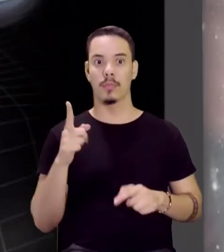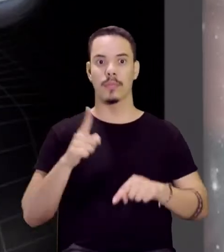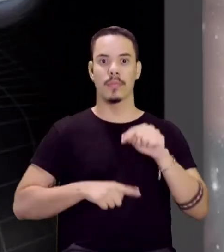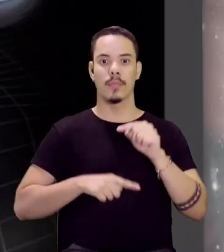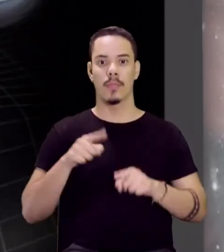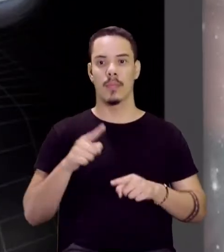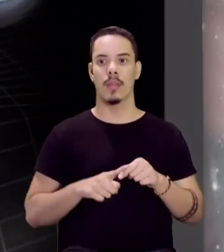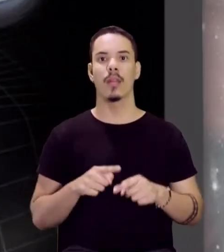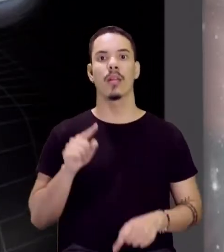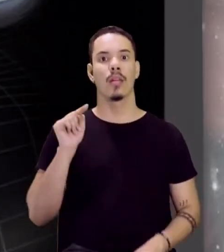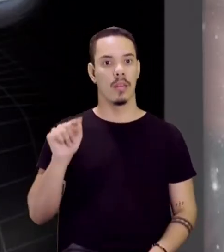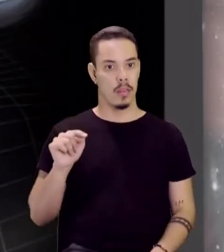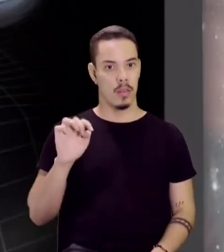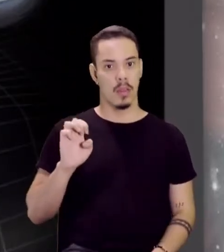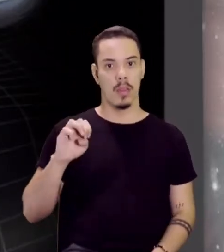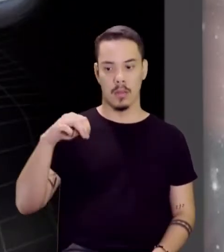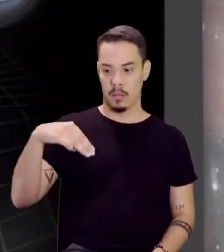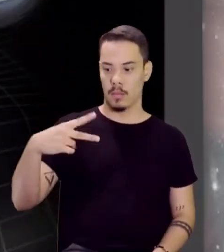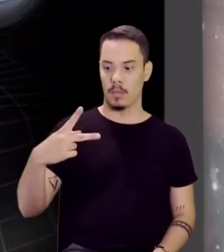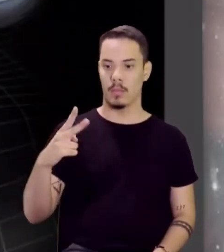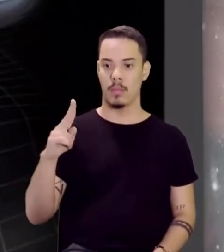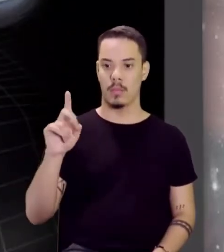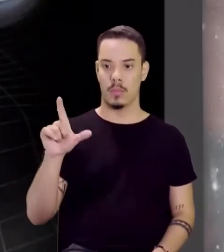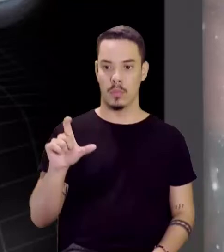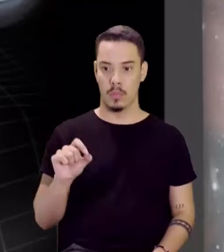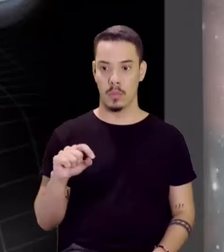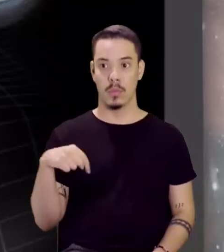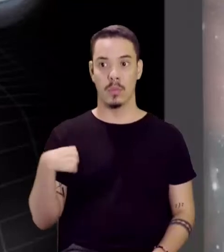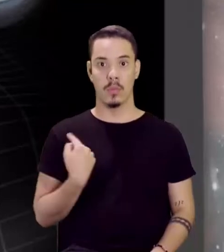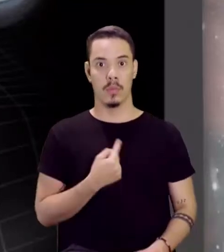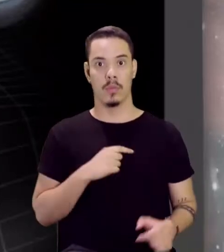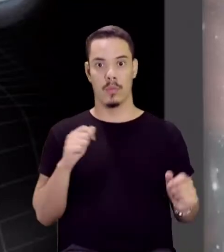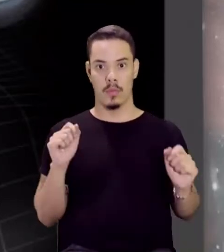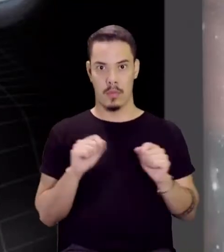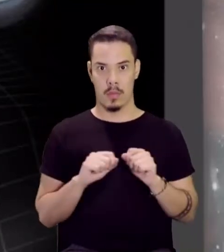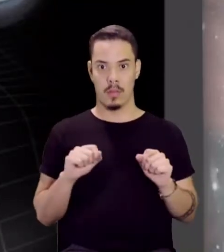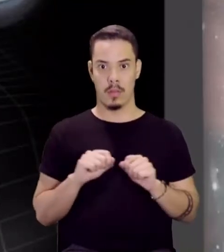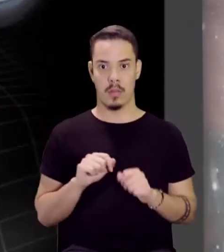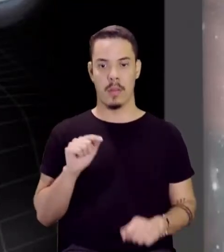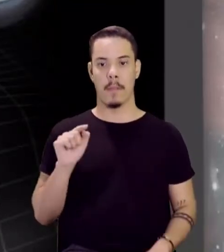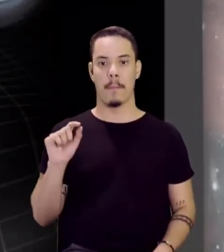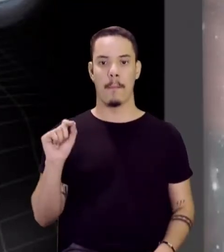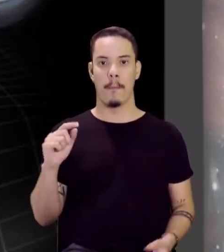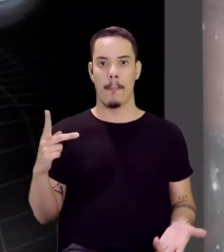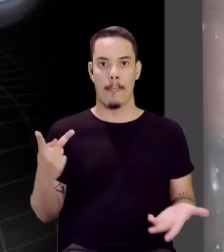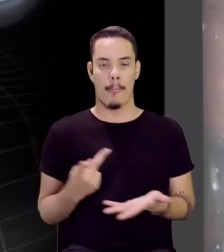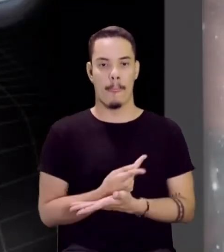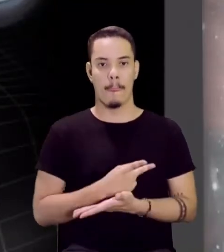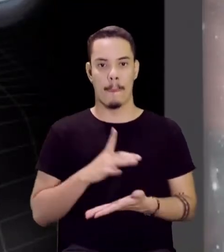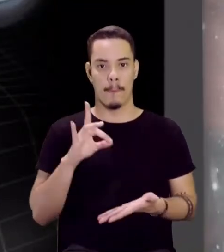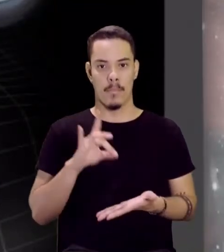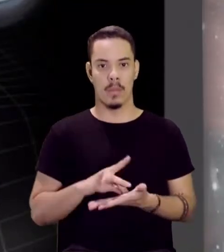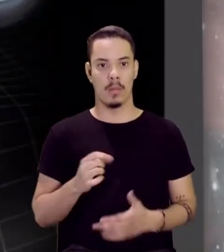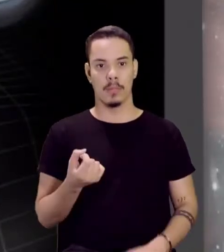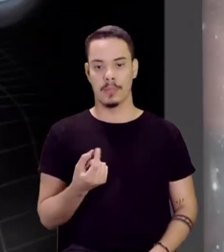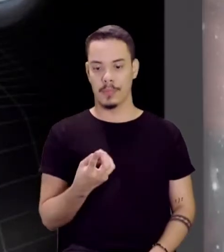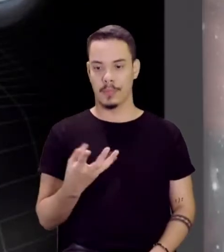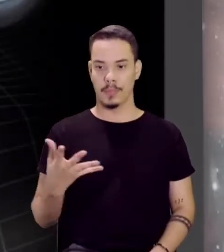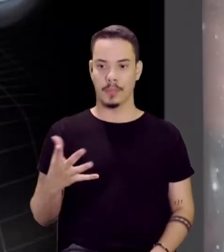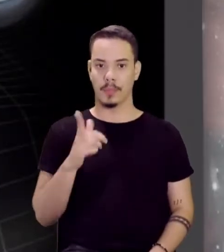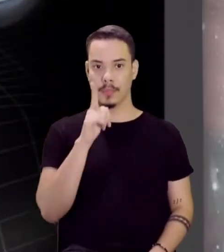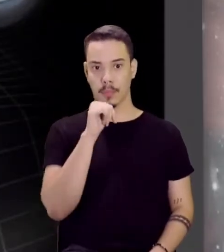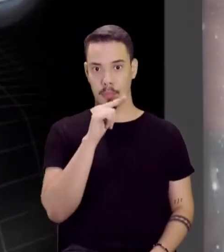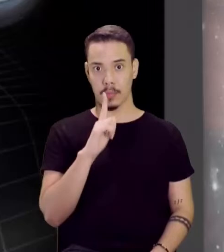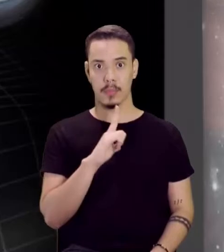objeto, que é o empuxo, certo? E nós vamos ver que ao fazer isso, eu vou estar deslocando uma certa quantidade de líquido. Como tem uma